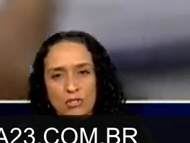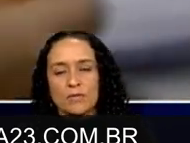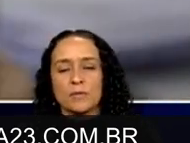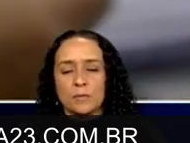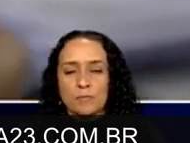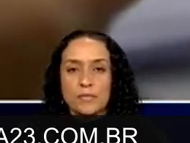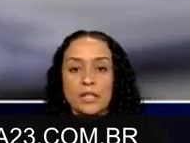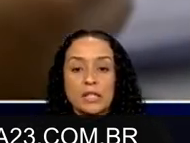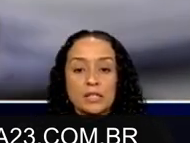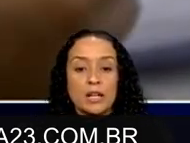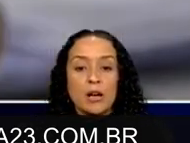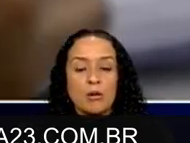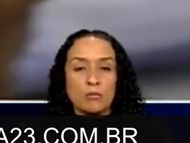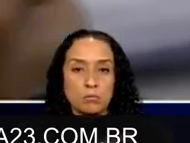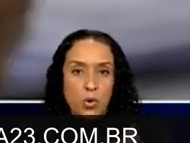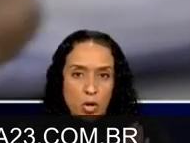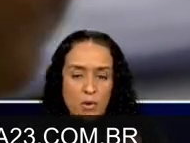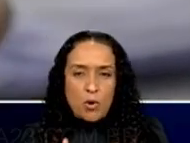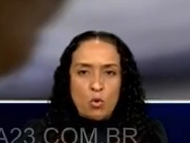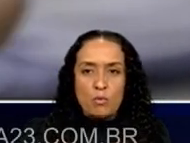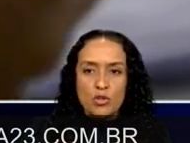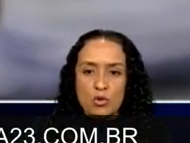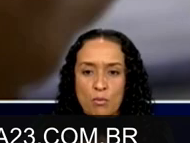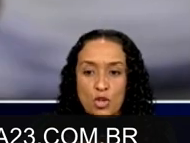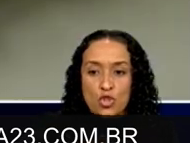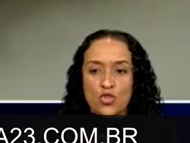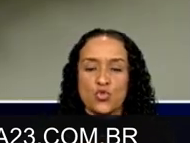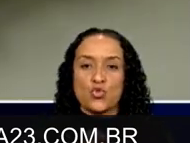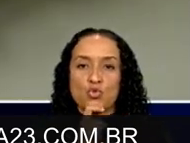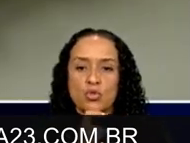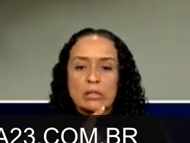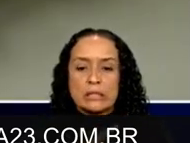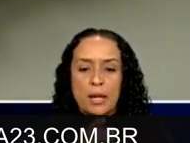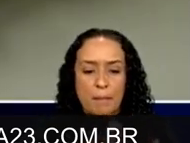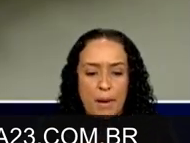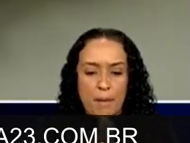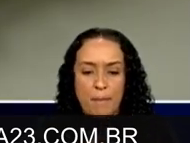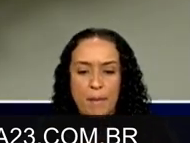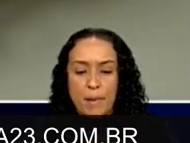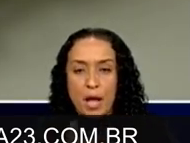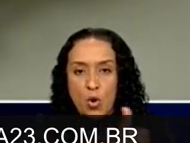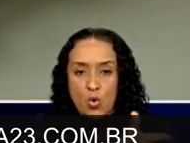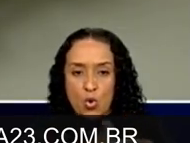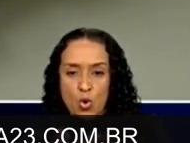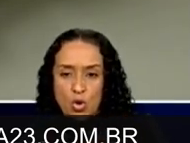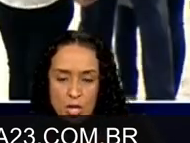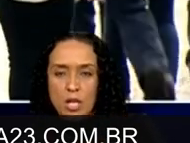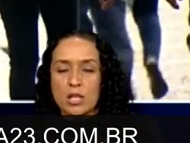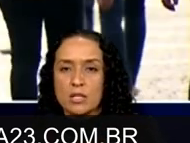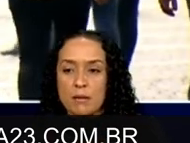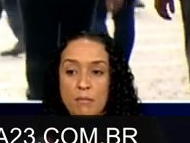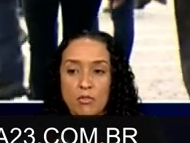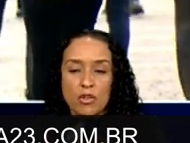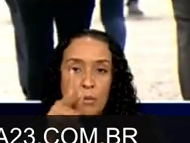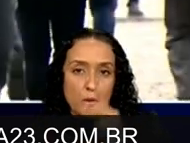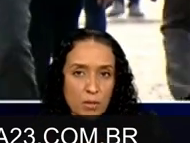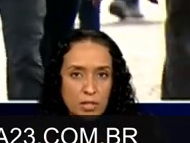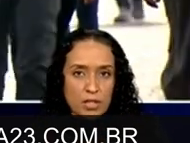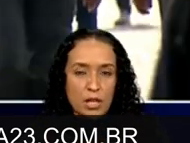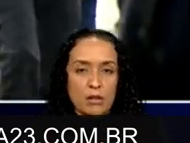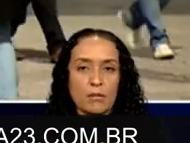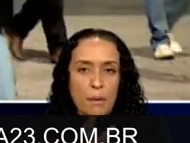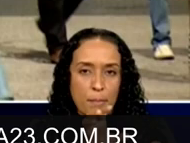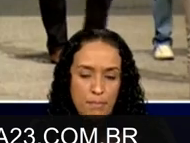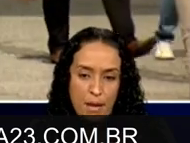programa. Esse mutirão ele começou em julho, né, tinha ali 3 faixas. Para beneficiar a população, né, foi dividido